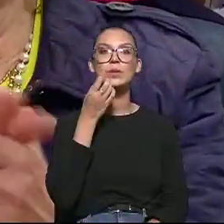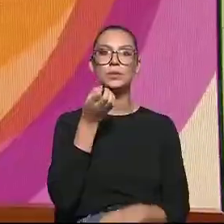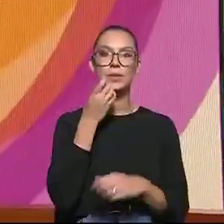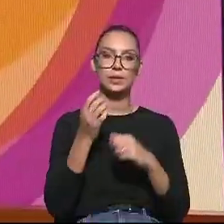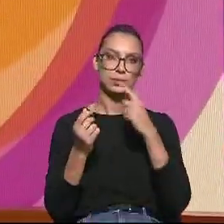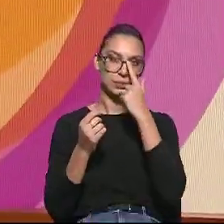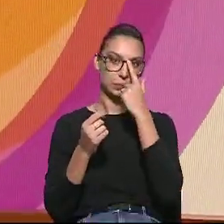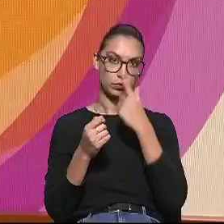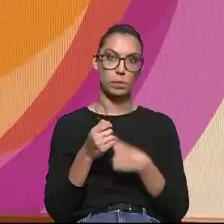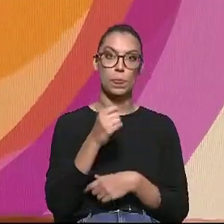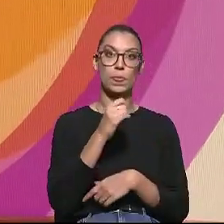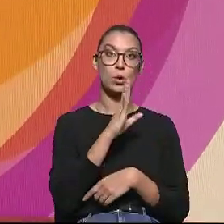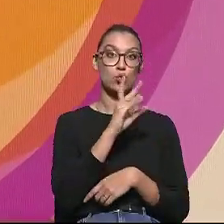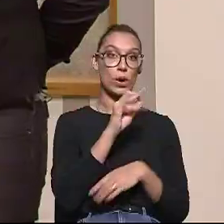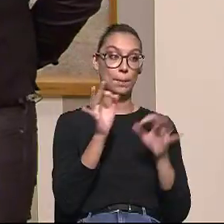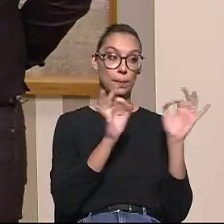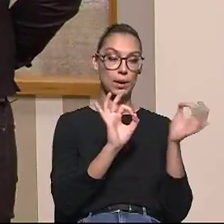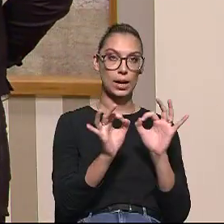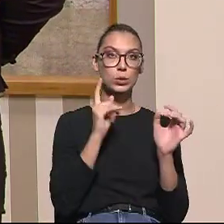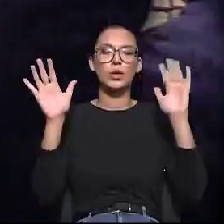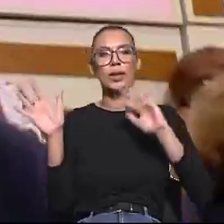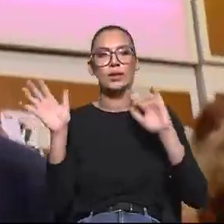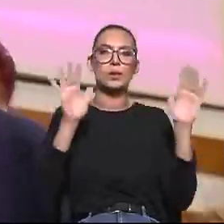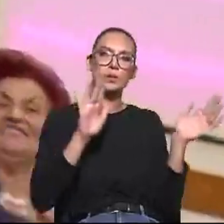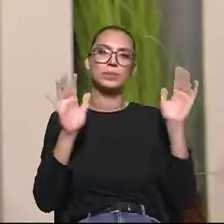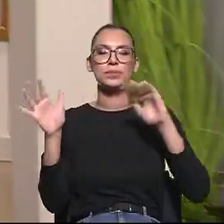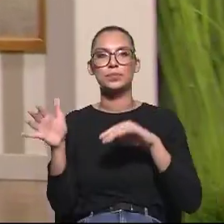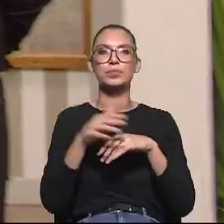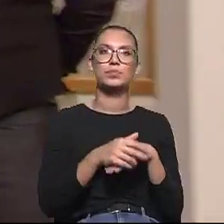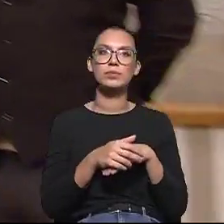Bem, Joaninha, preparadíssima? Vamos à próxima música para aqui.